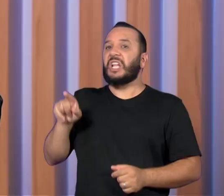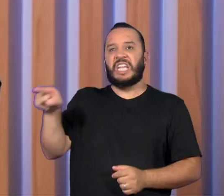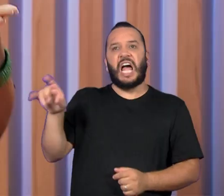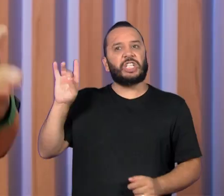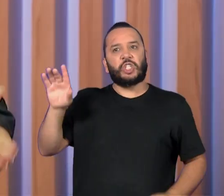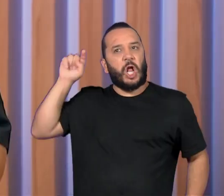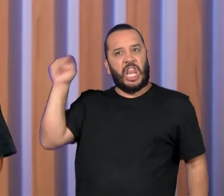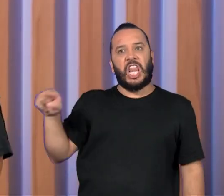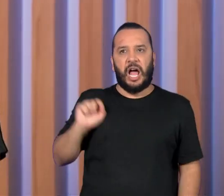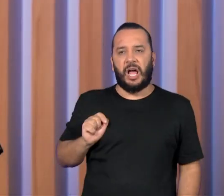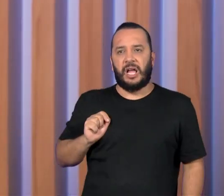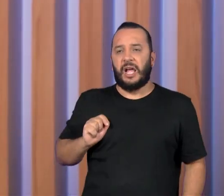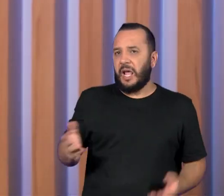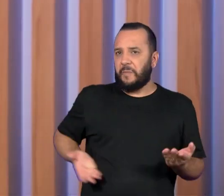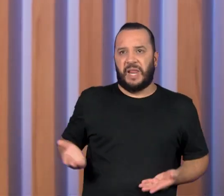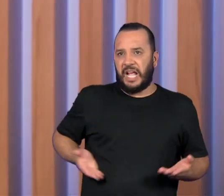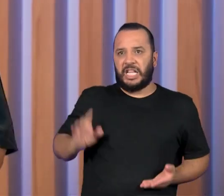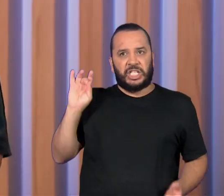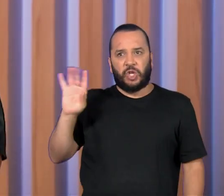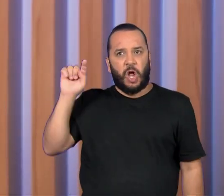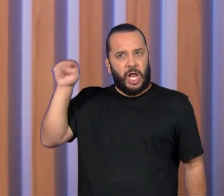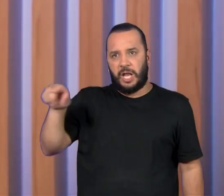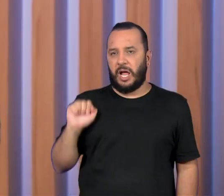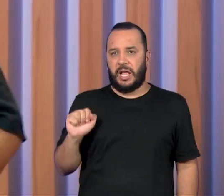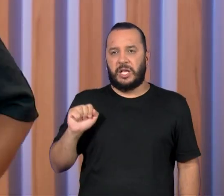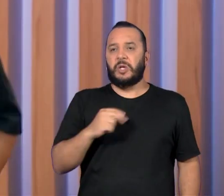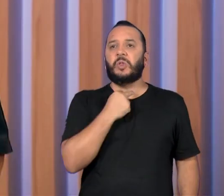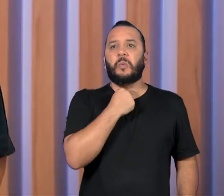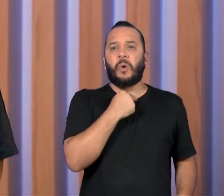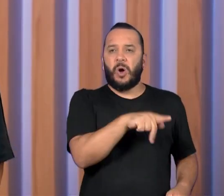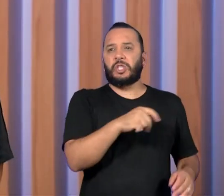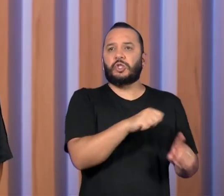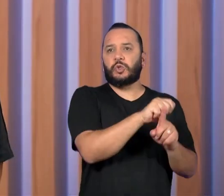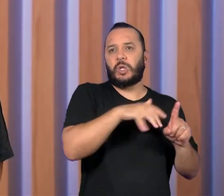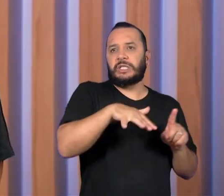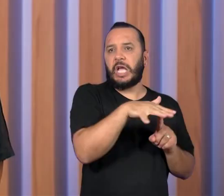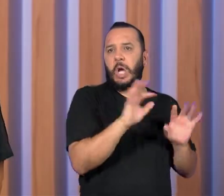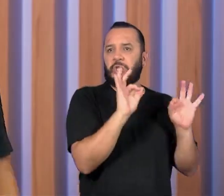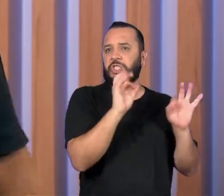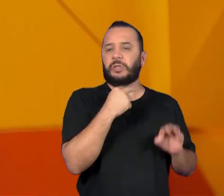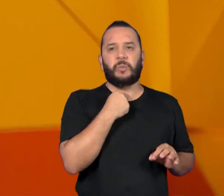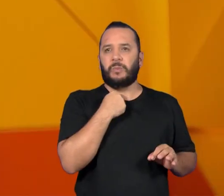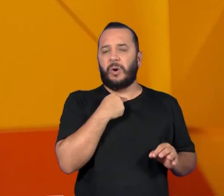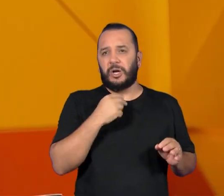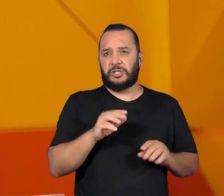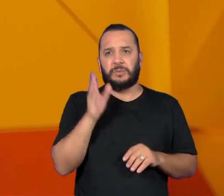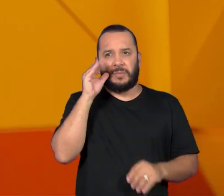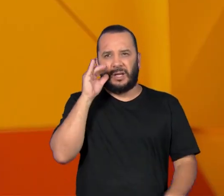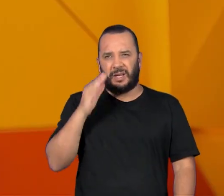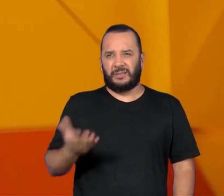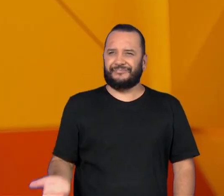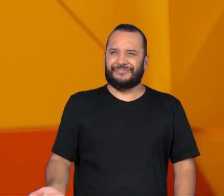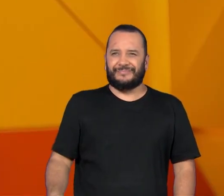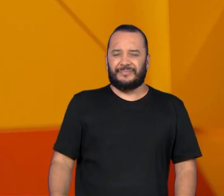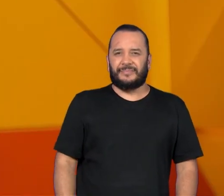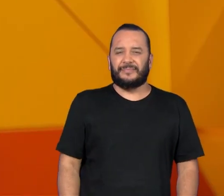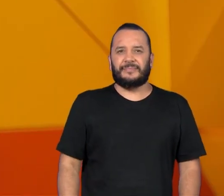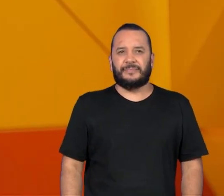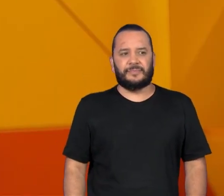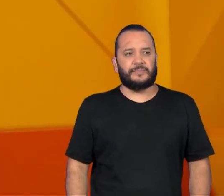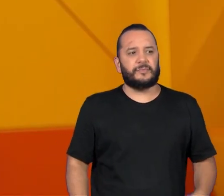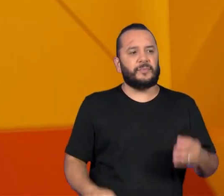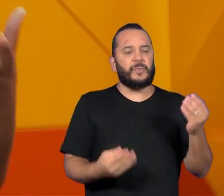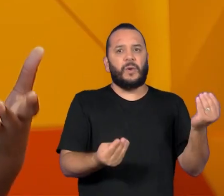cachorro e a empregada doméstica. Por que nós podemos ocupar esses espaços? Verônica, e como é que fica essa